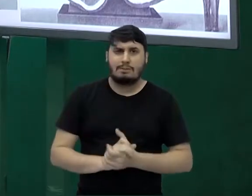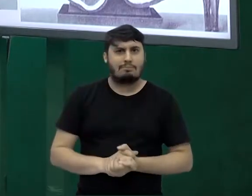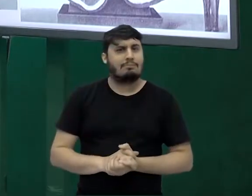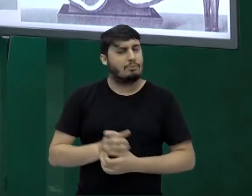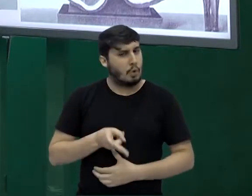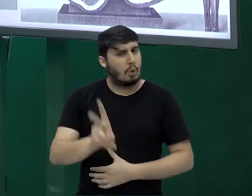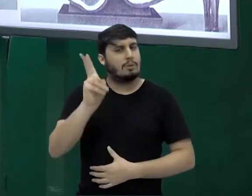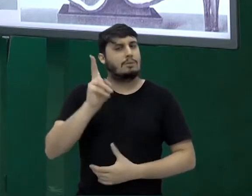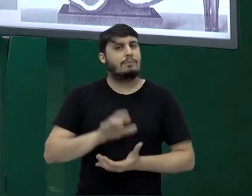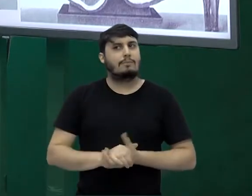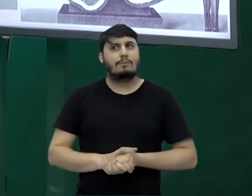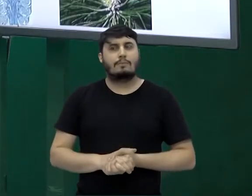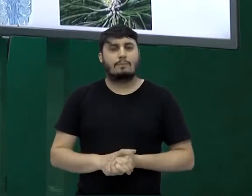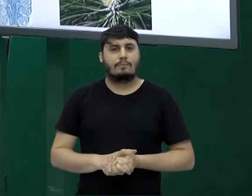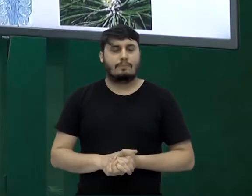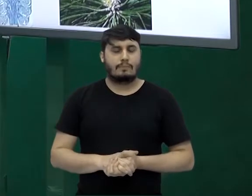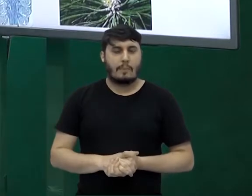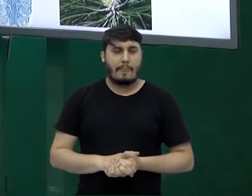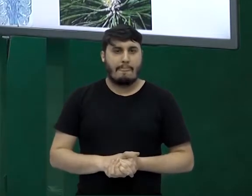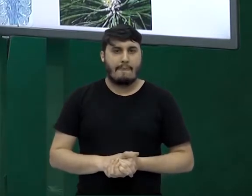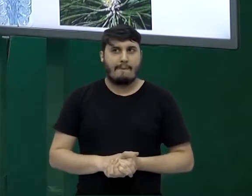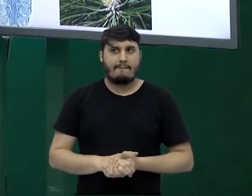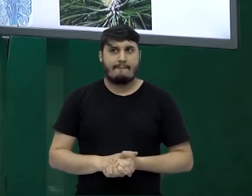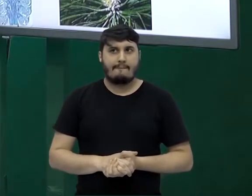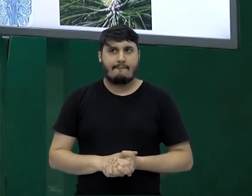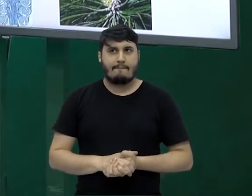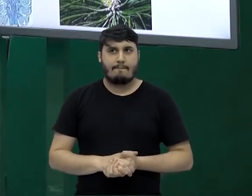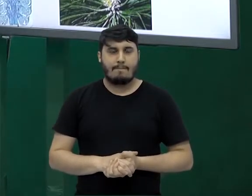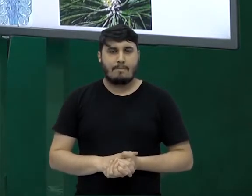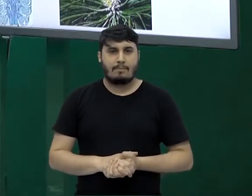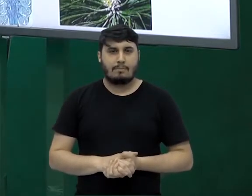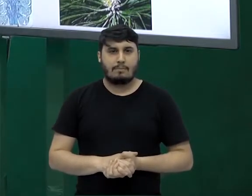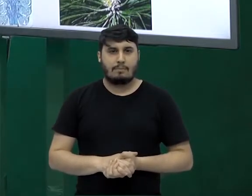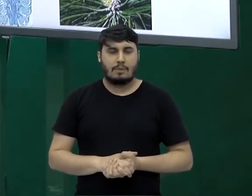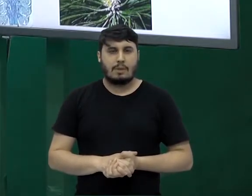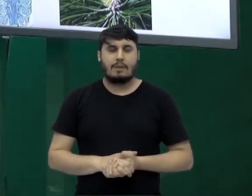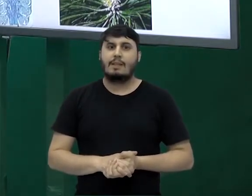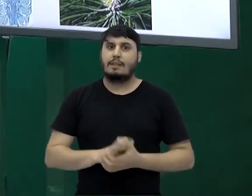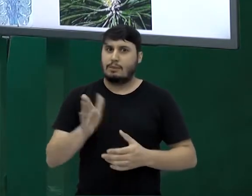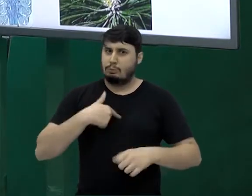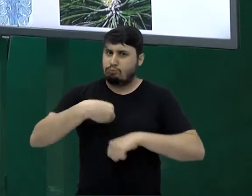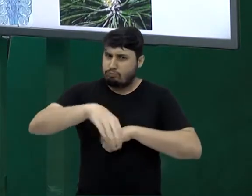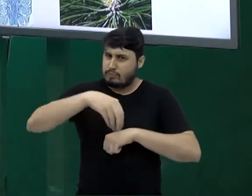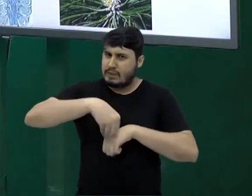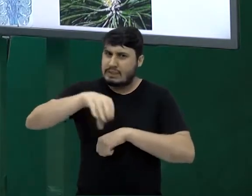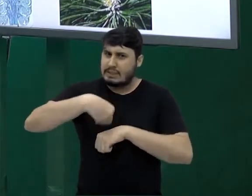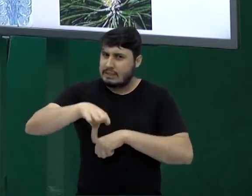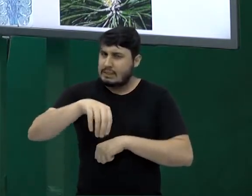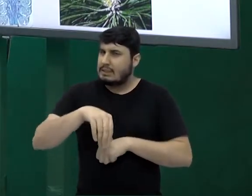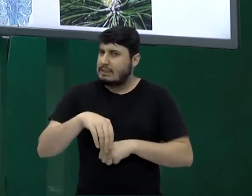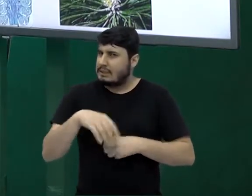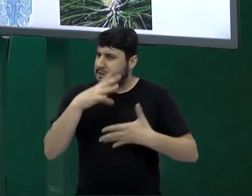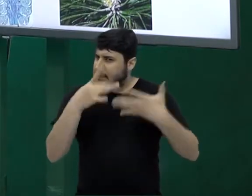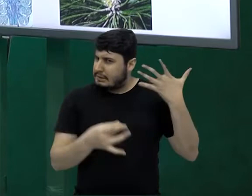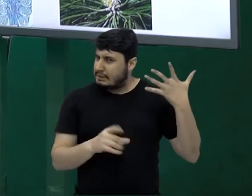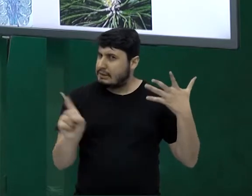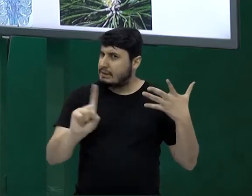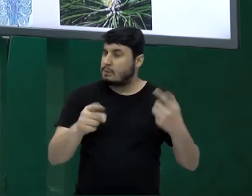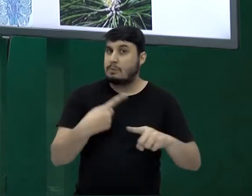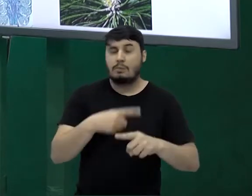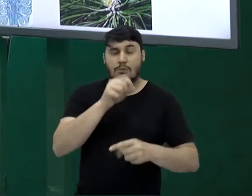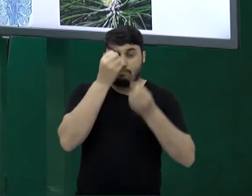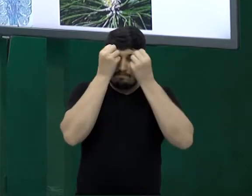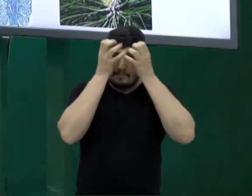um espetáculo, tá? Simbora. As gimnospermas, não vou nem entrar em muito detalhe disso aí para não deixar vocês malucos e